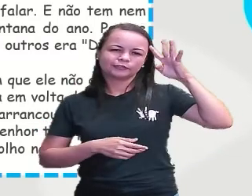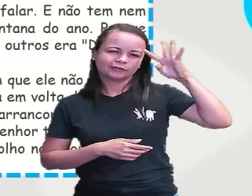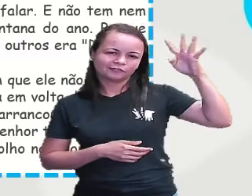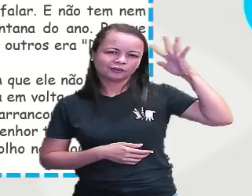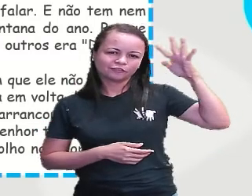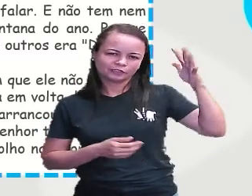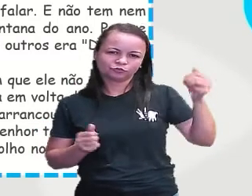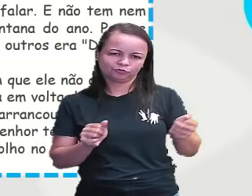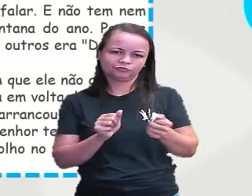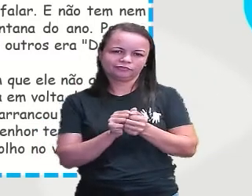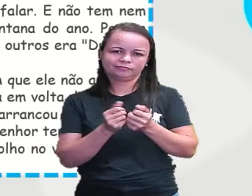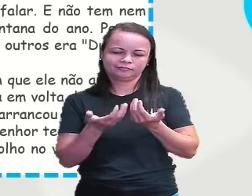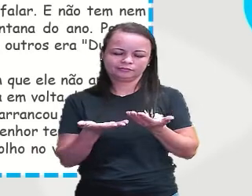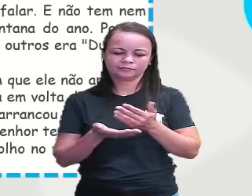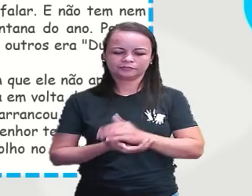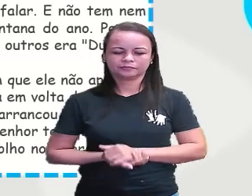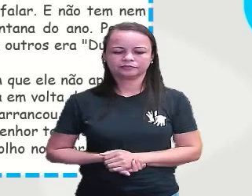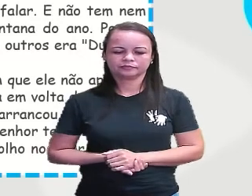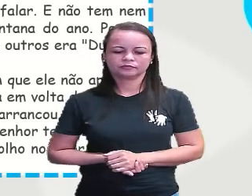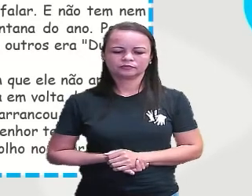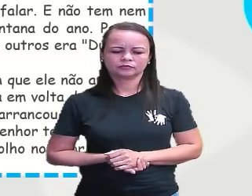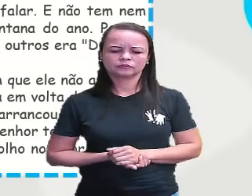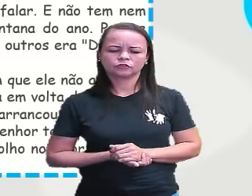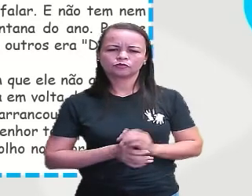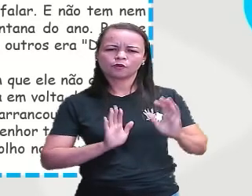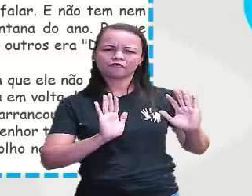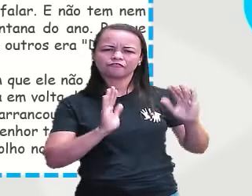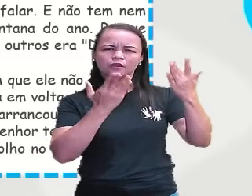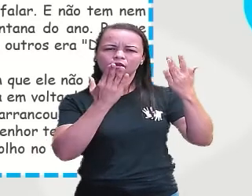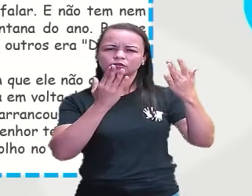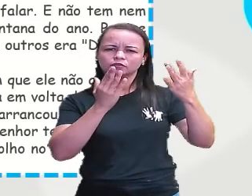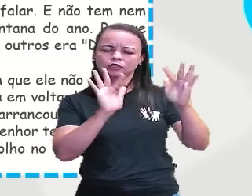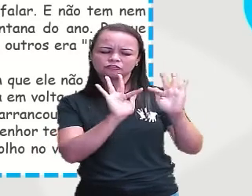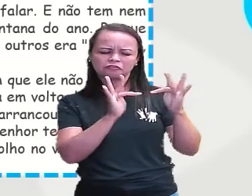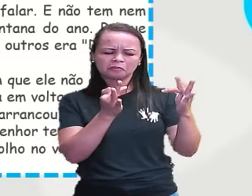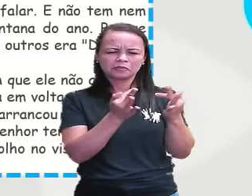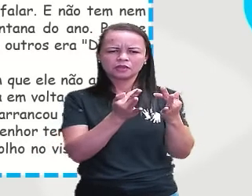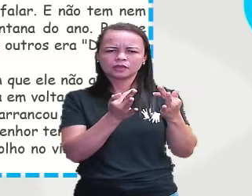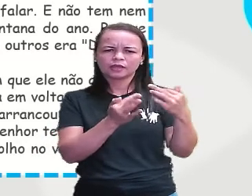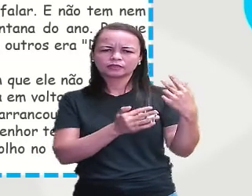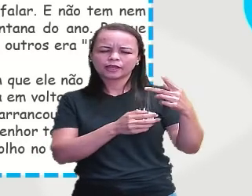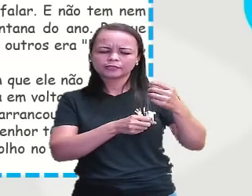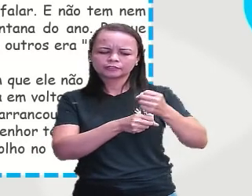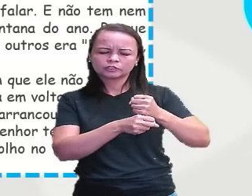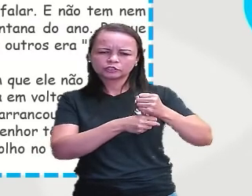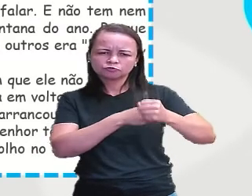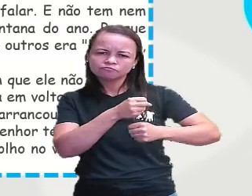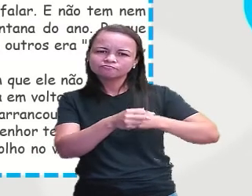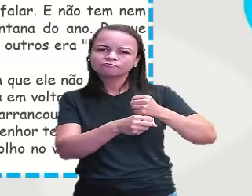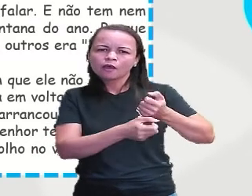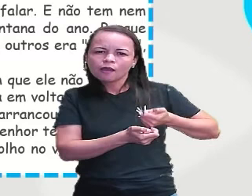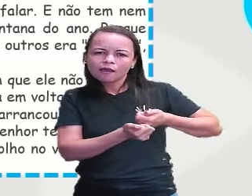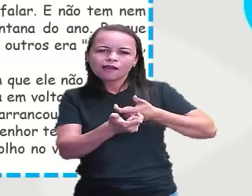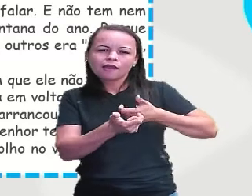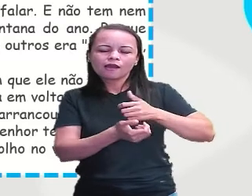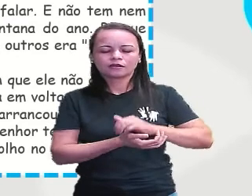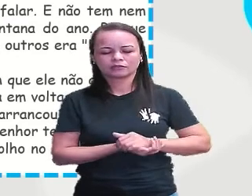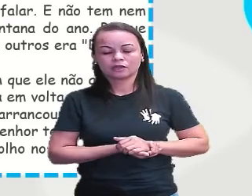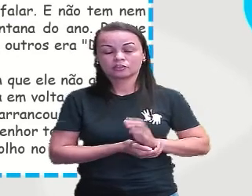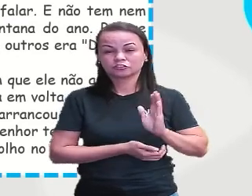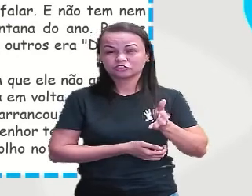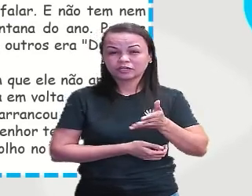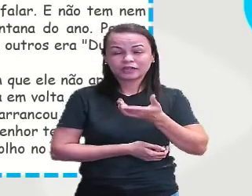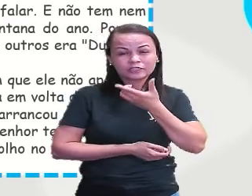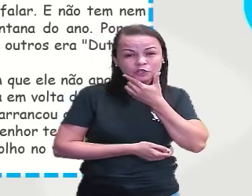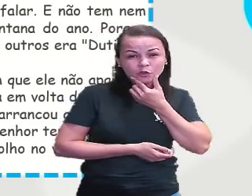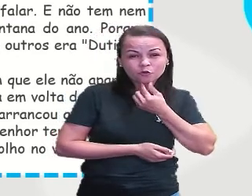juntos. Então vamos lá. Foi numa festa de família, dessas de fim de ano. Já que o bisavô estava morre